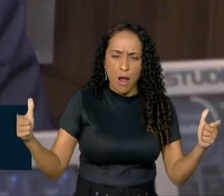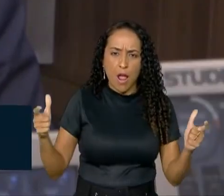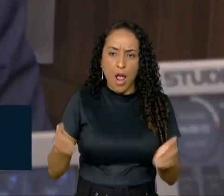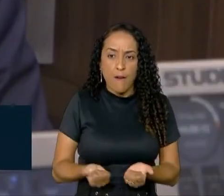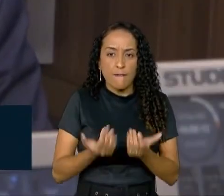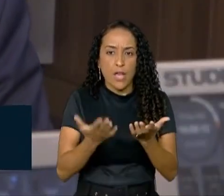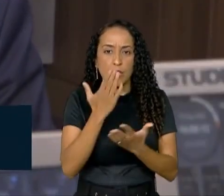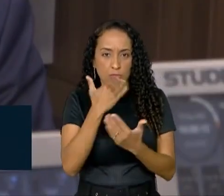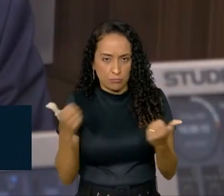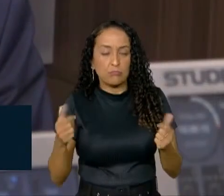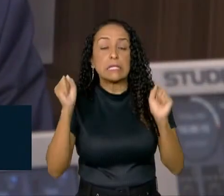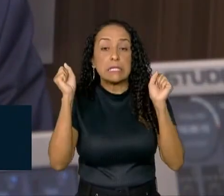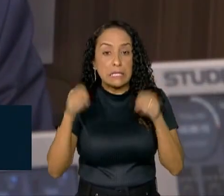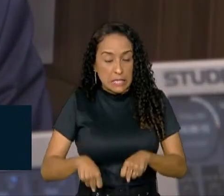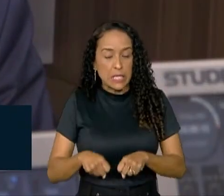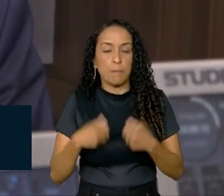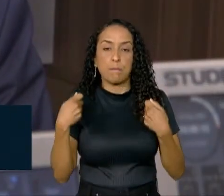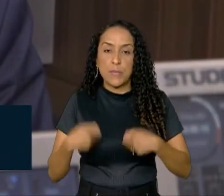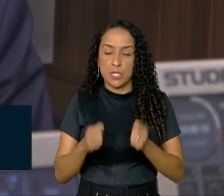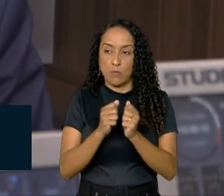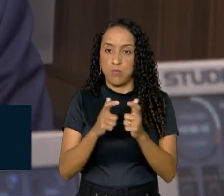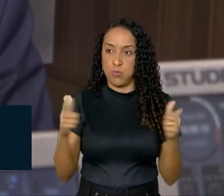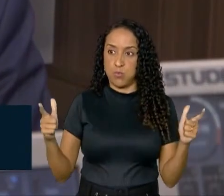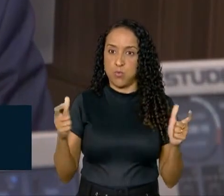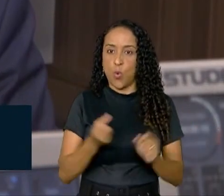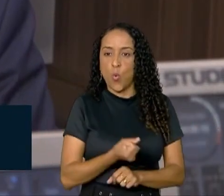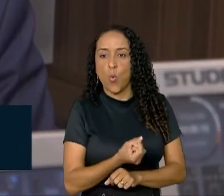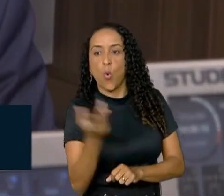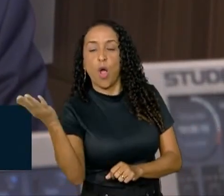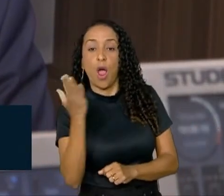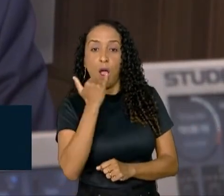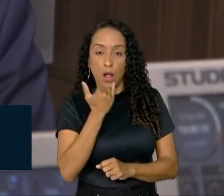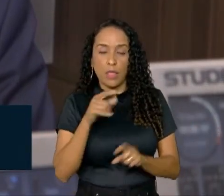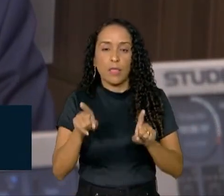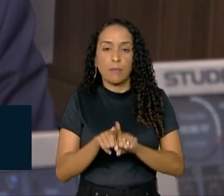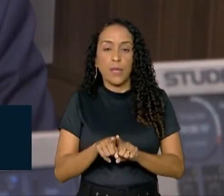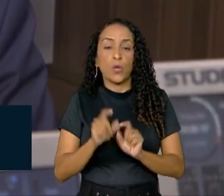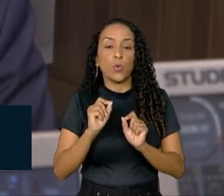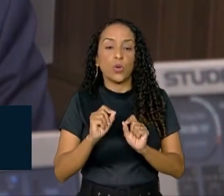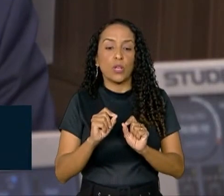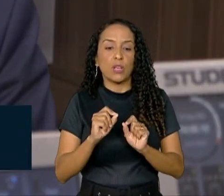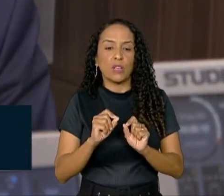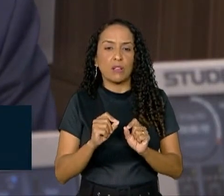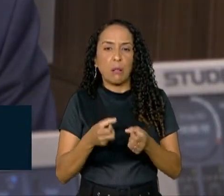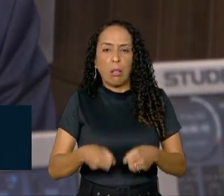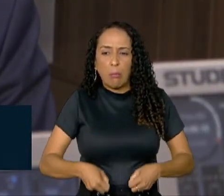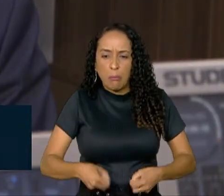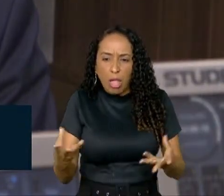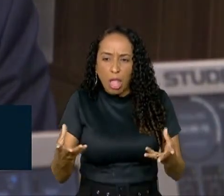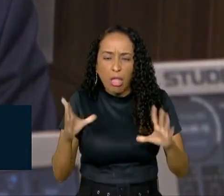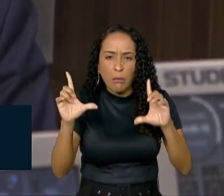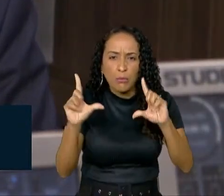Nós temos que aumentar a oferta de alimentos, temos também que diminuir o desperdício,